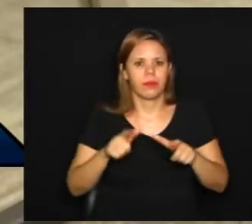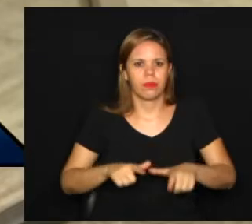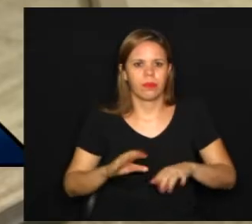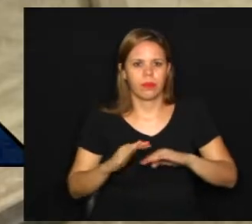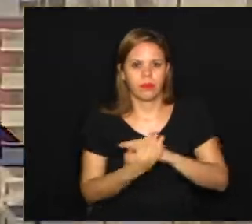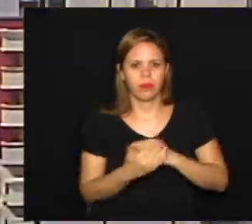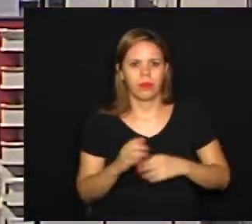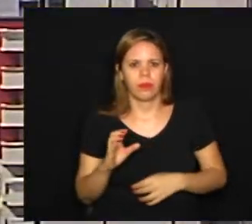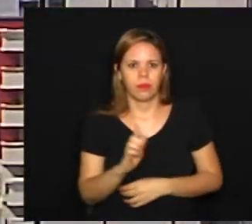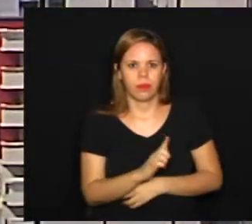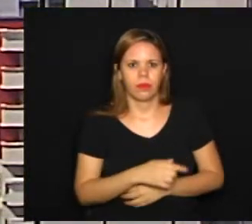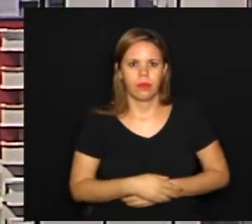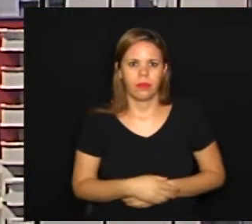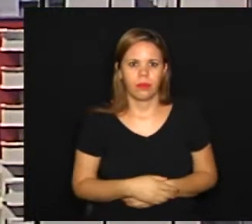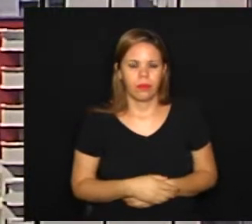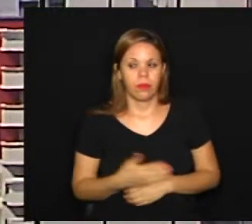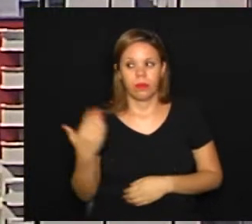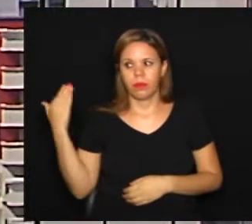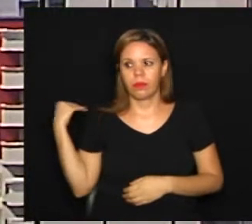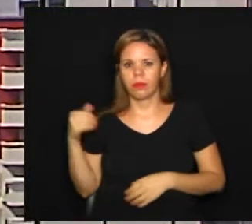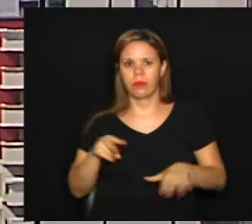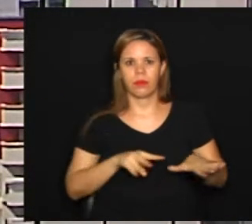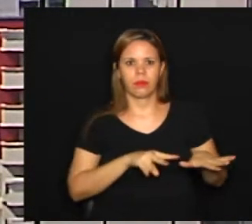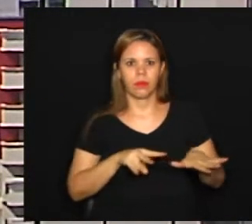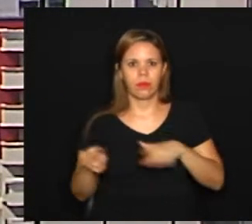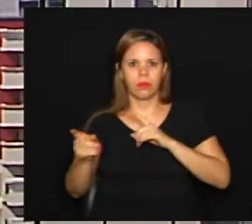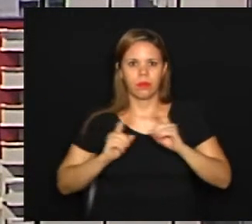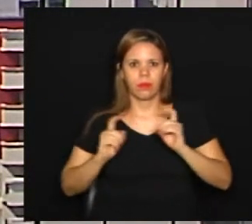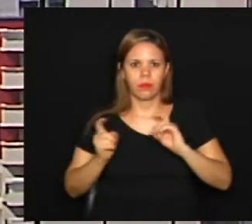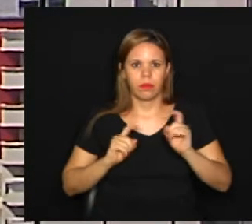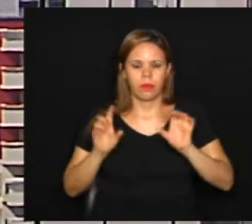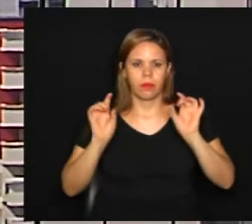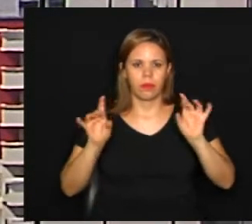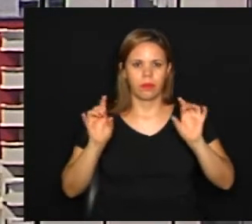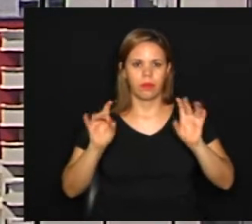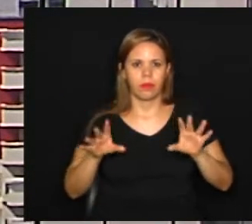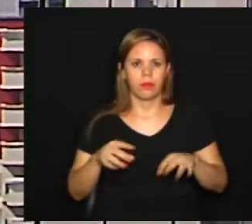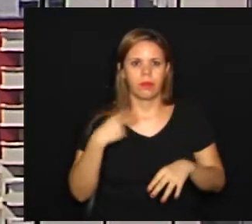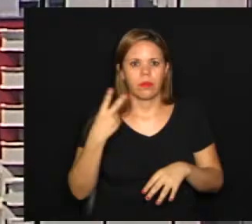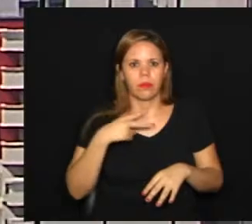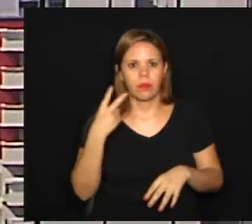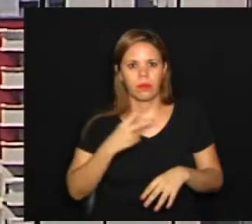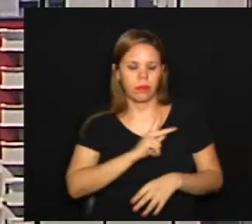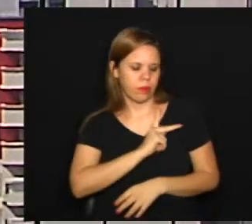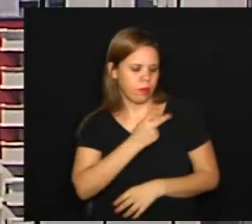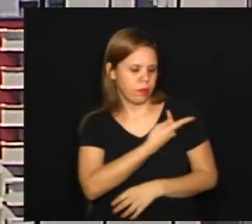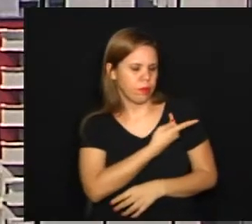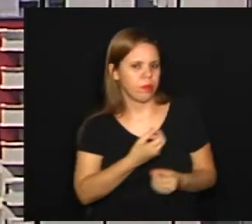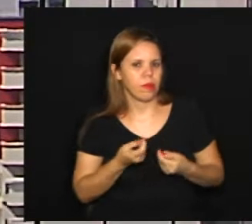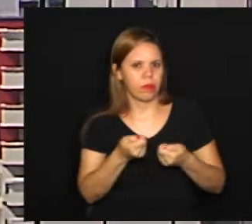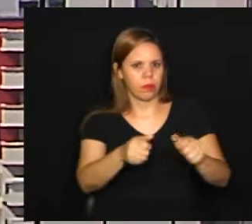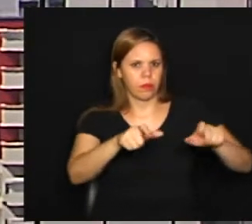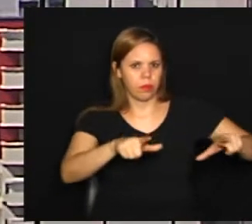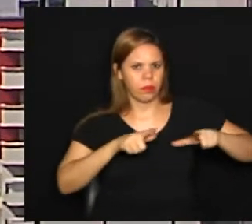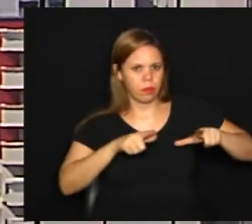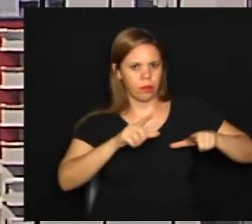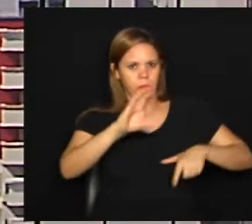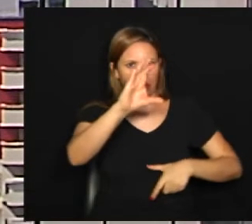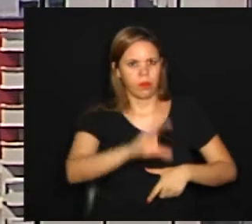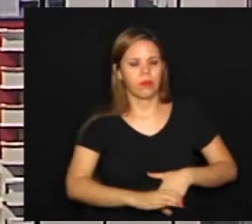Campo Grande. Na última semana, em reunião solene, o vereador Paulo Haddad entregou o diploma de